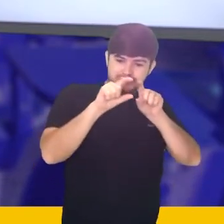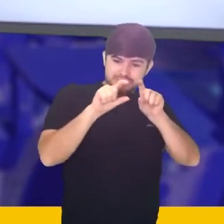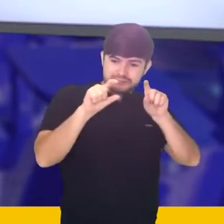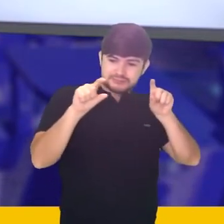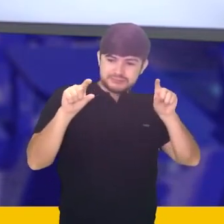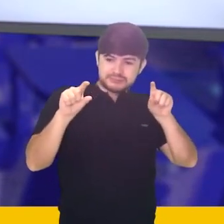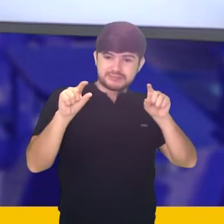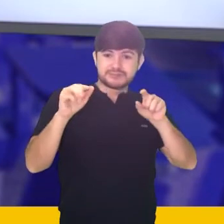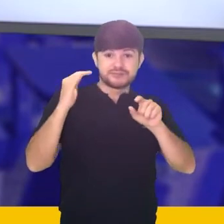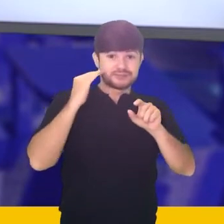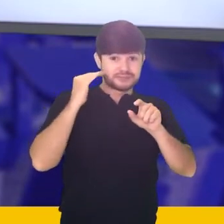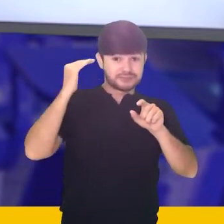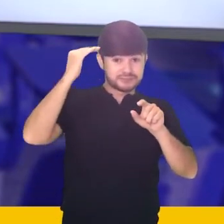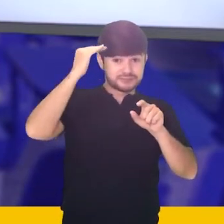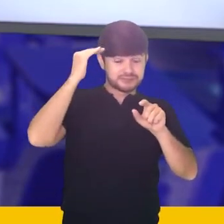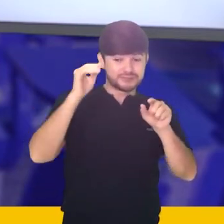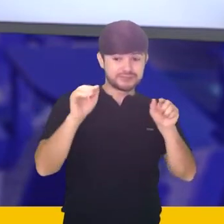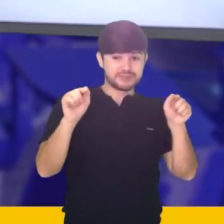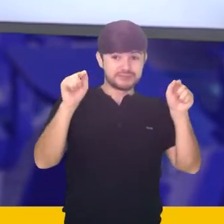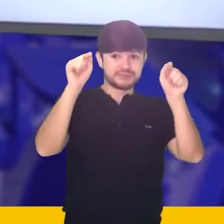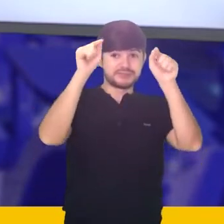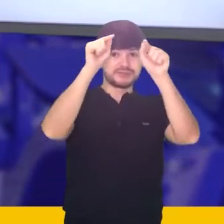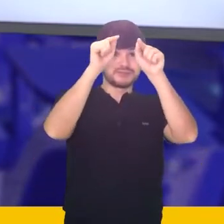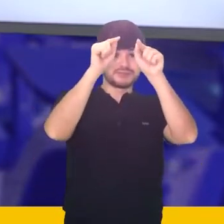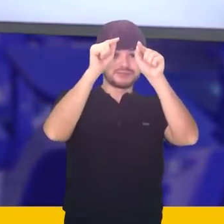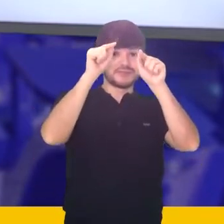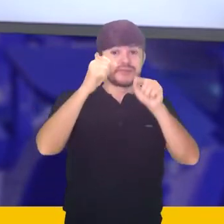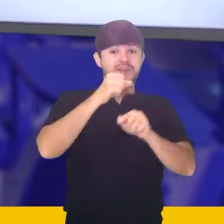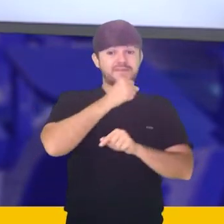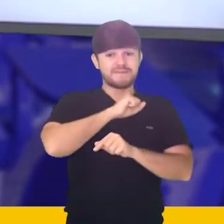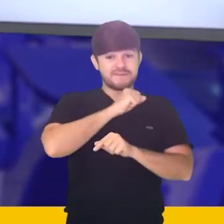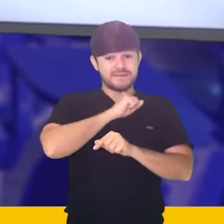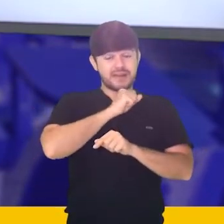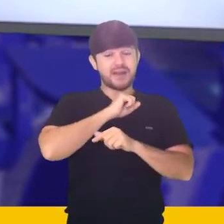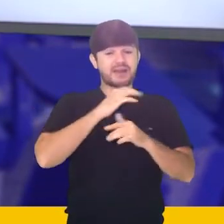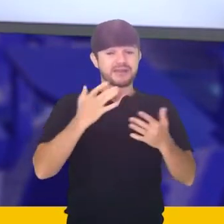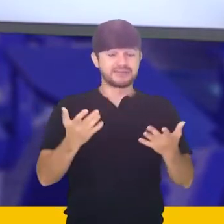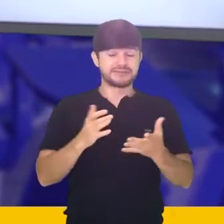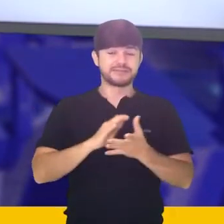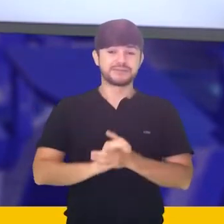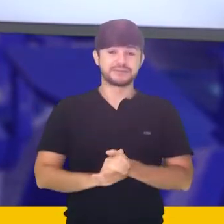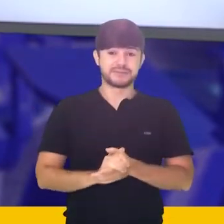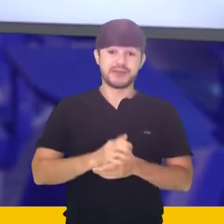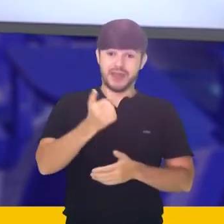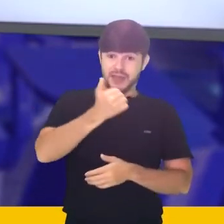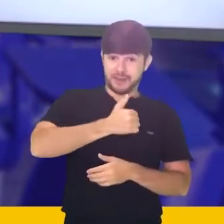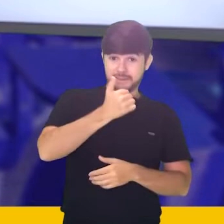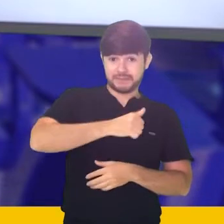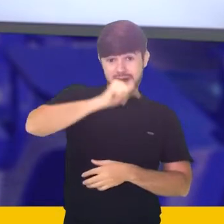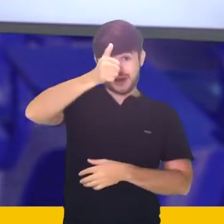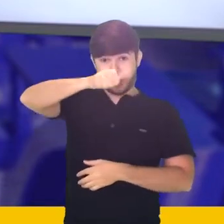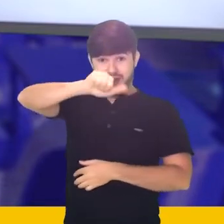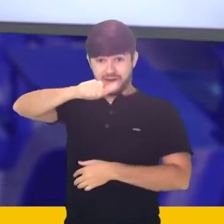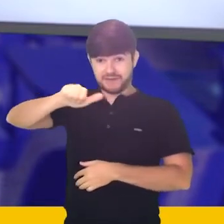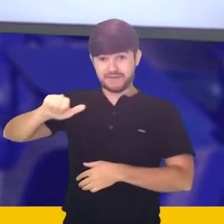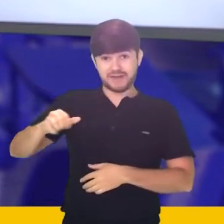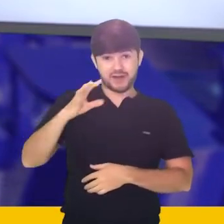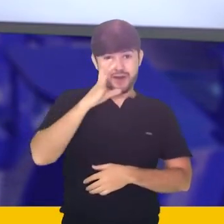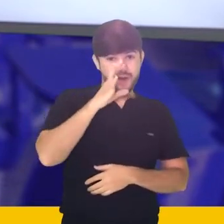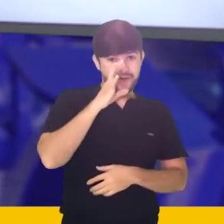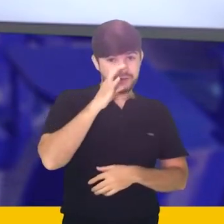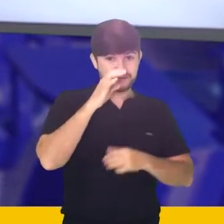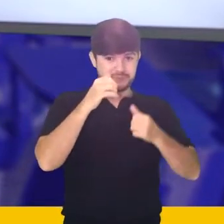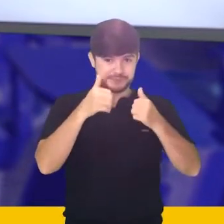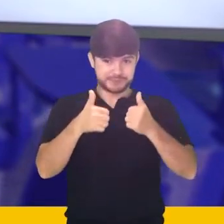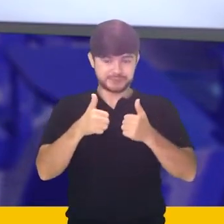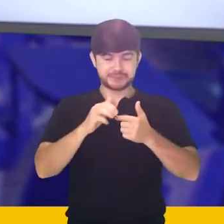e a população mais velha ainda menor. Beleza? Essa é a primeira análise que a gente faz ao observar essa